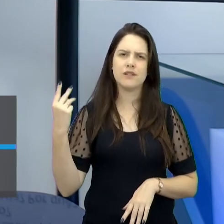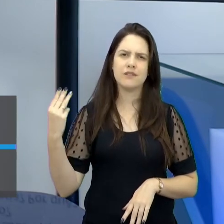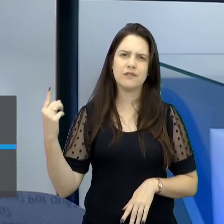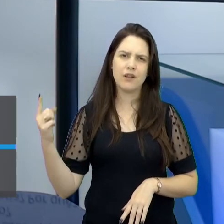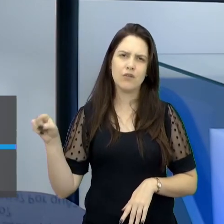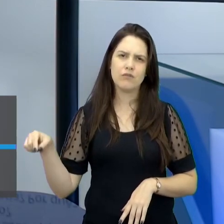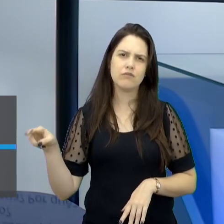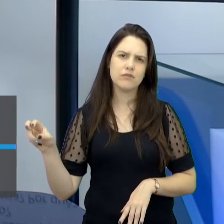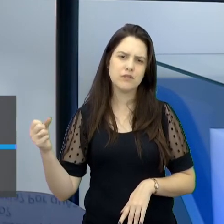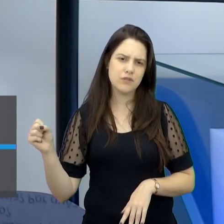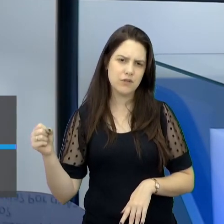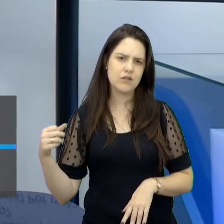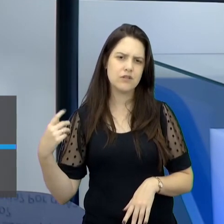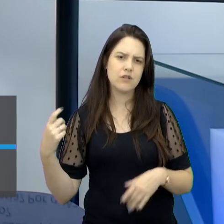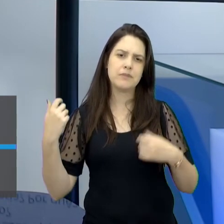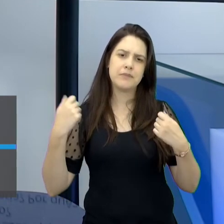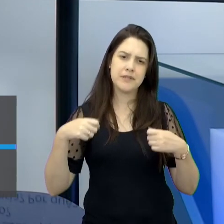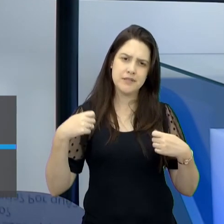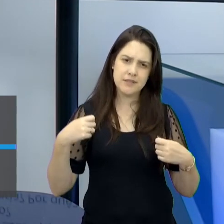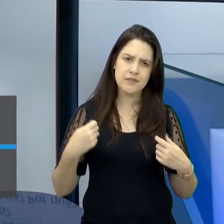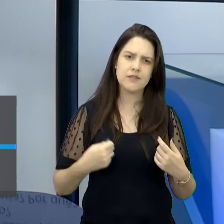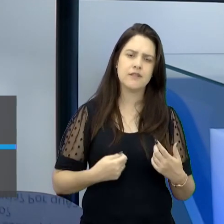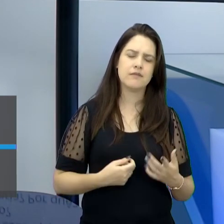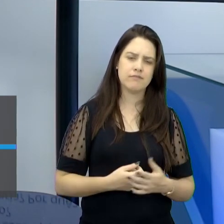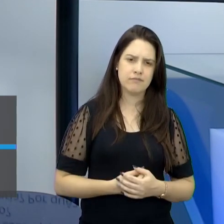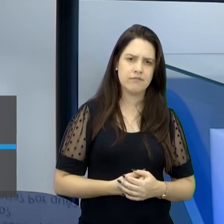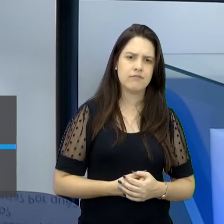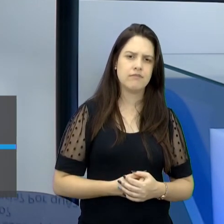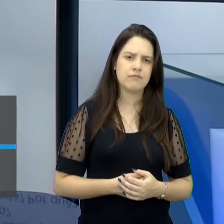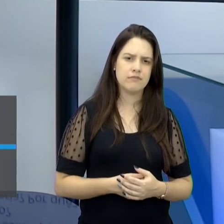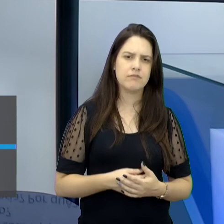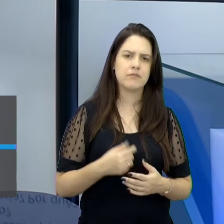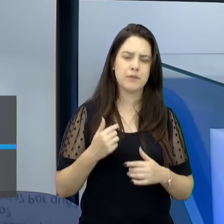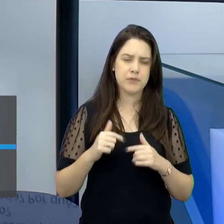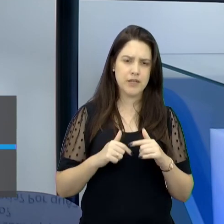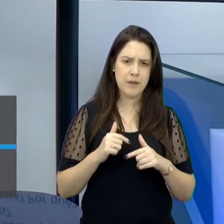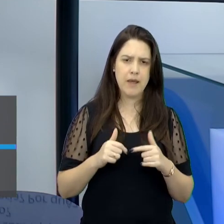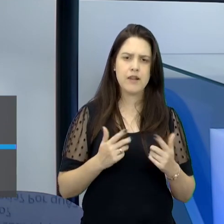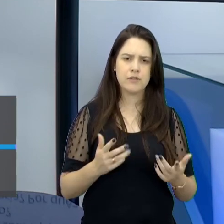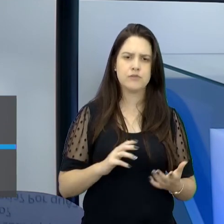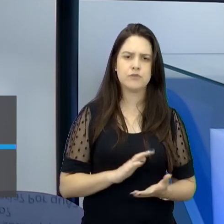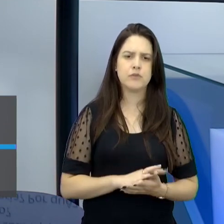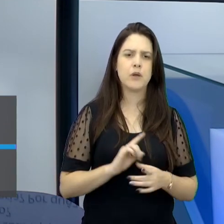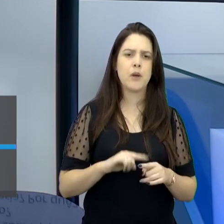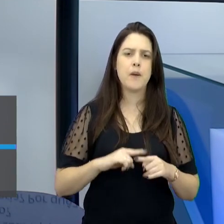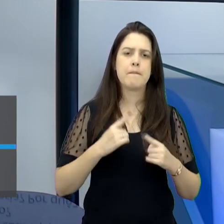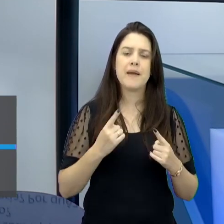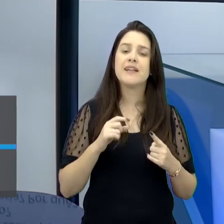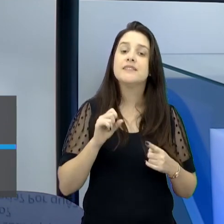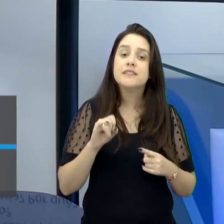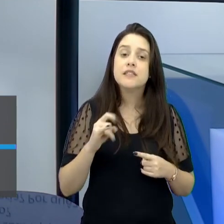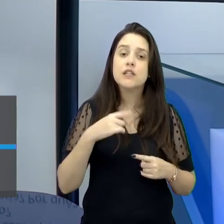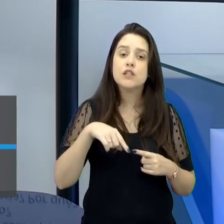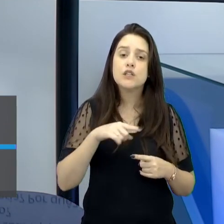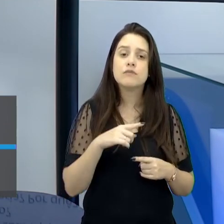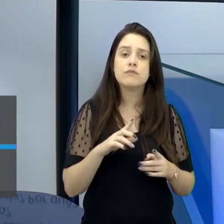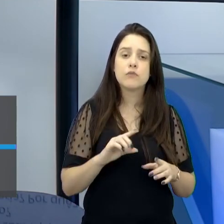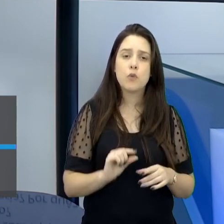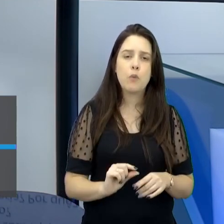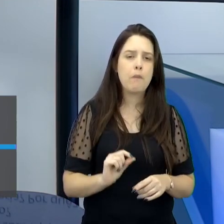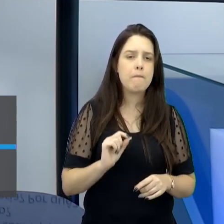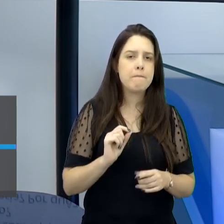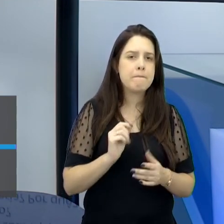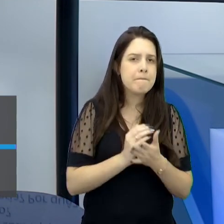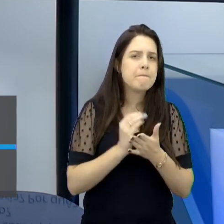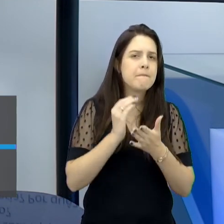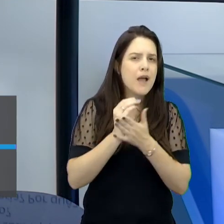gente precisa, é uma necessidade, aí a gente precisa dele para estar trabalhando. Mas se a gente tiver um pouco mais de